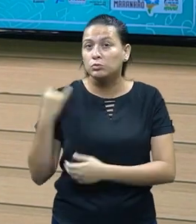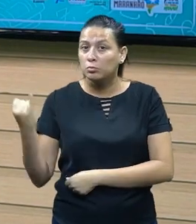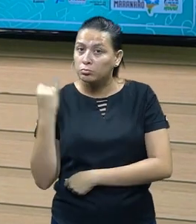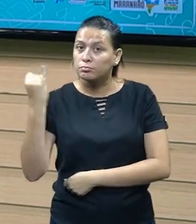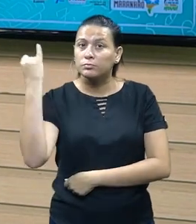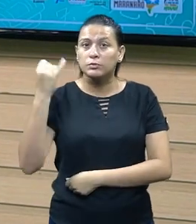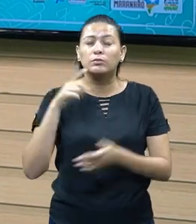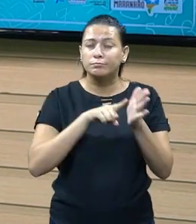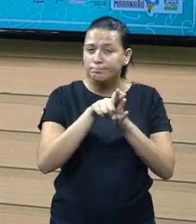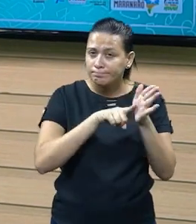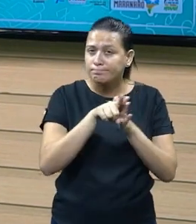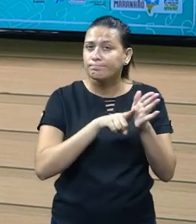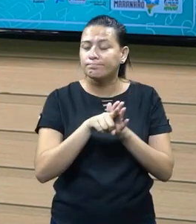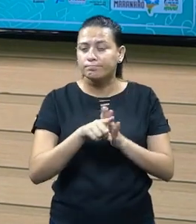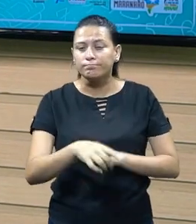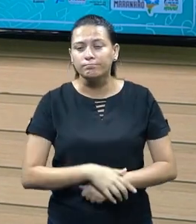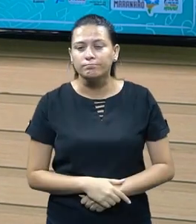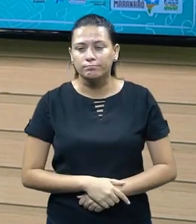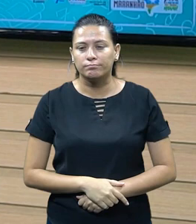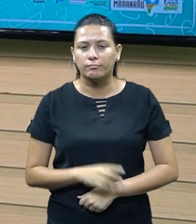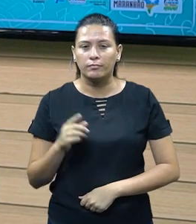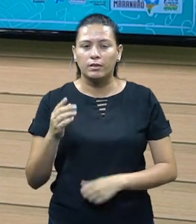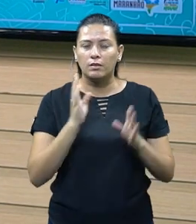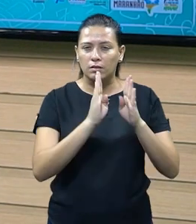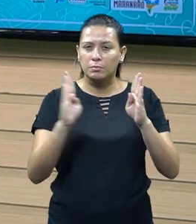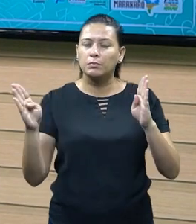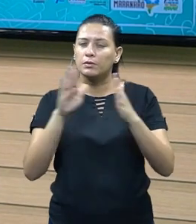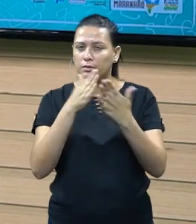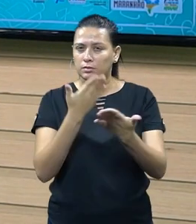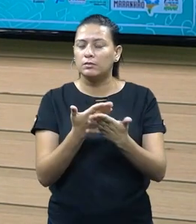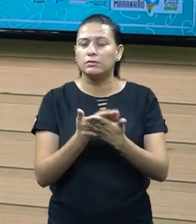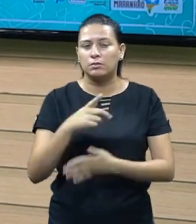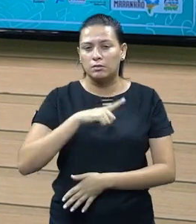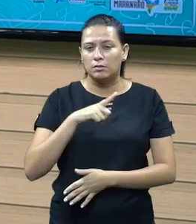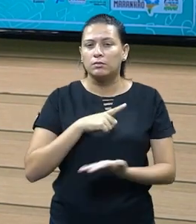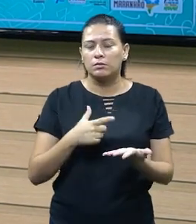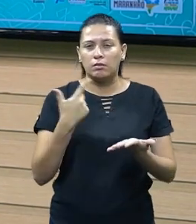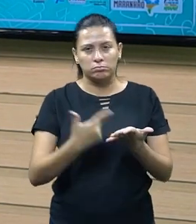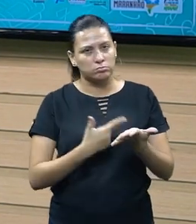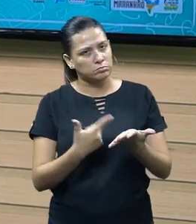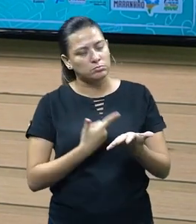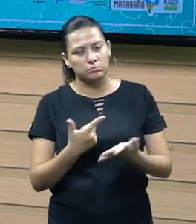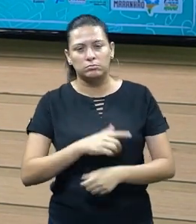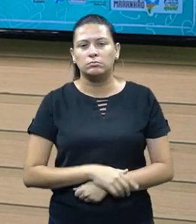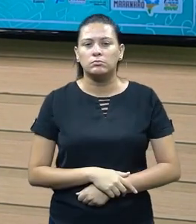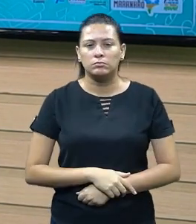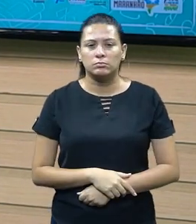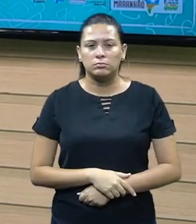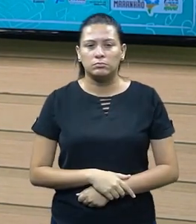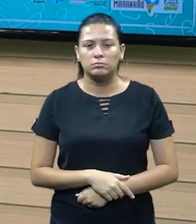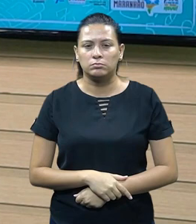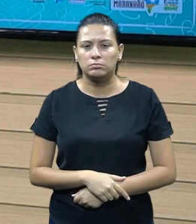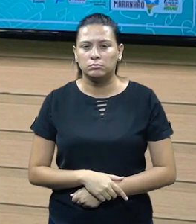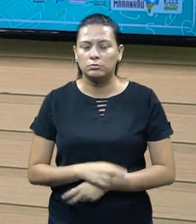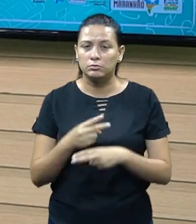imprescindível então pesquisem né a gente na biblioteca das escolas geralmente a gente tem bastante material sobre